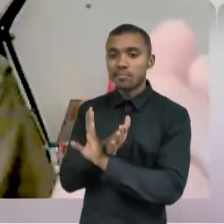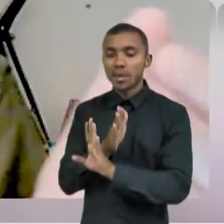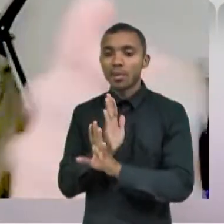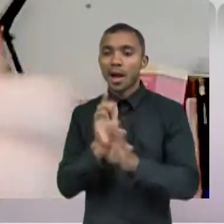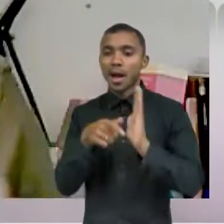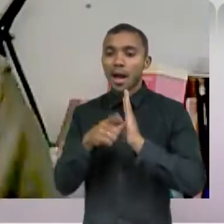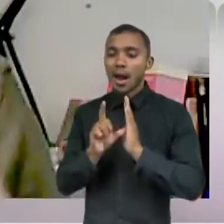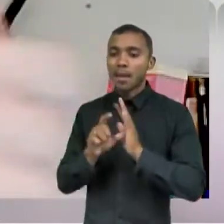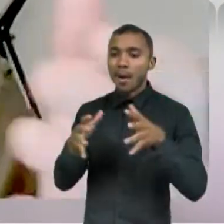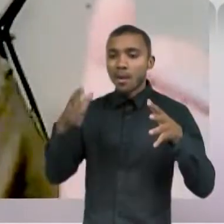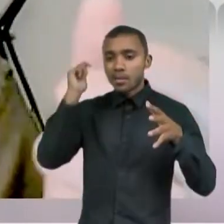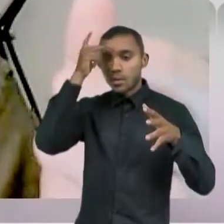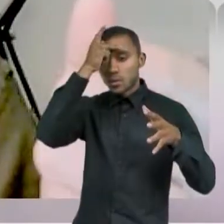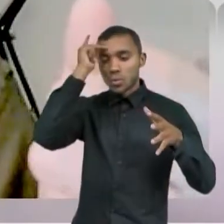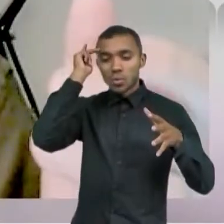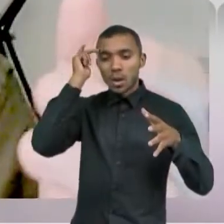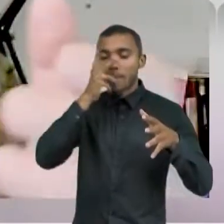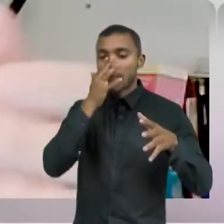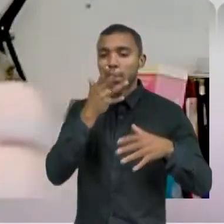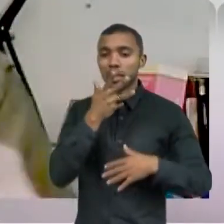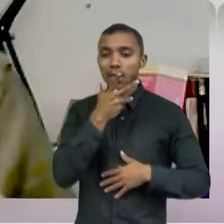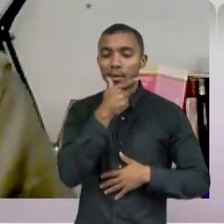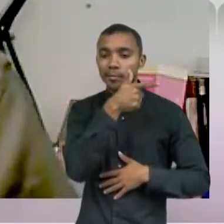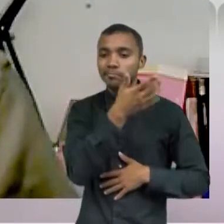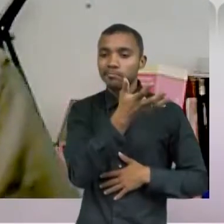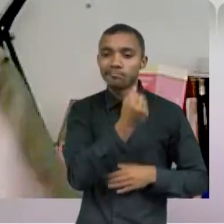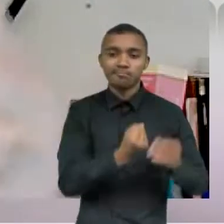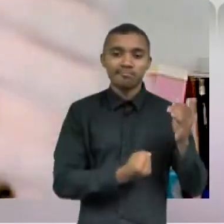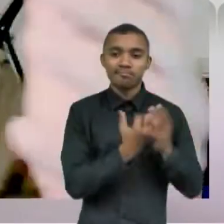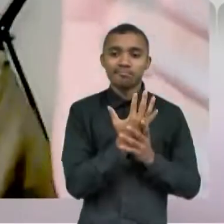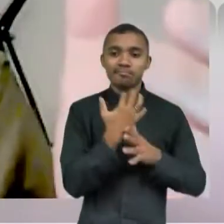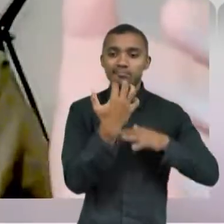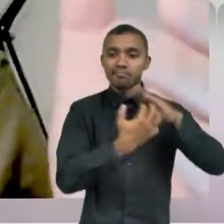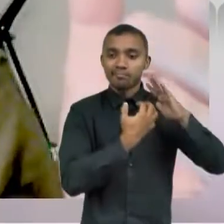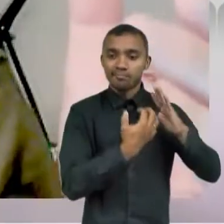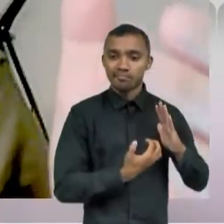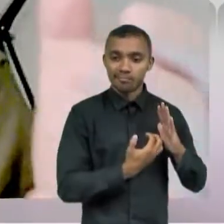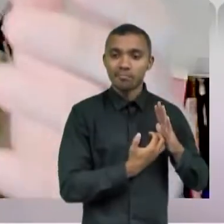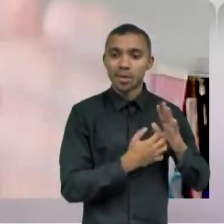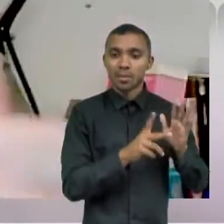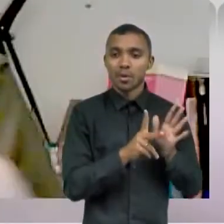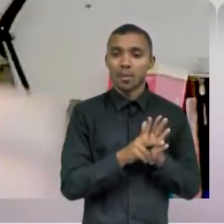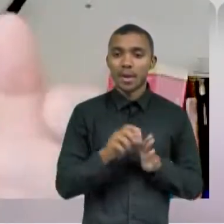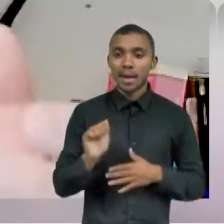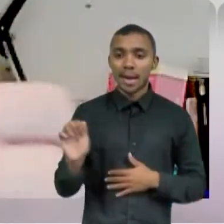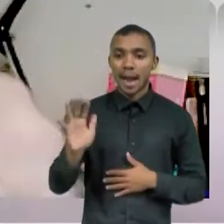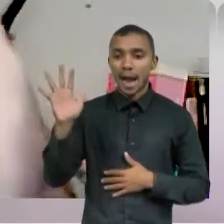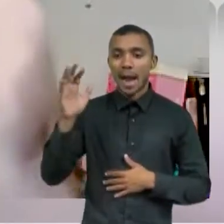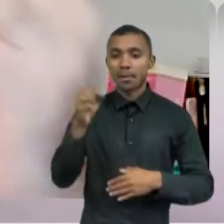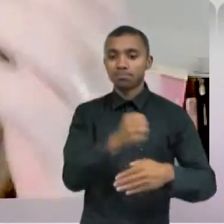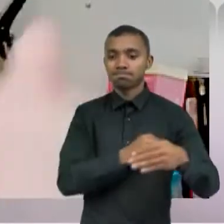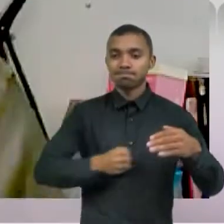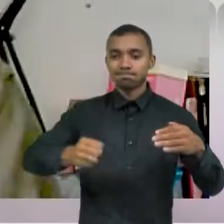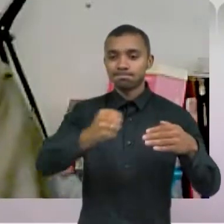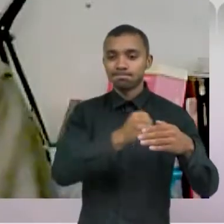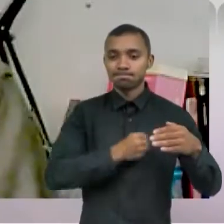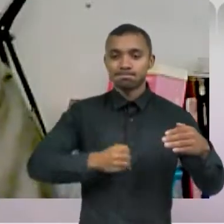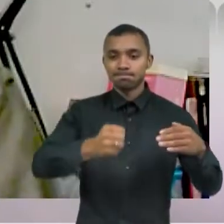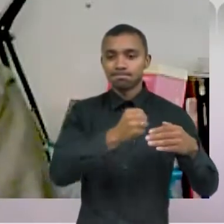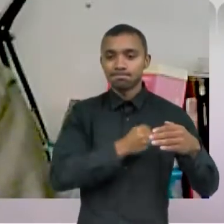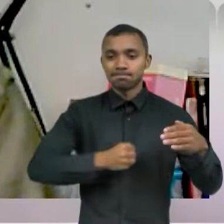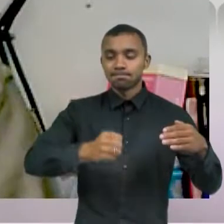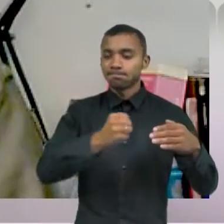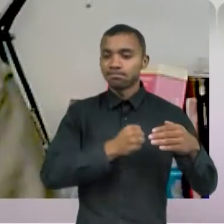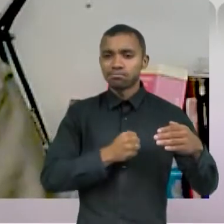lenha, ele resolveu montar uma empresa de fornecimento de gás, distribuição de gás, o que para muita gente parecia